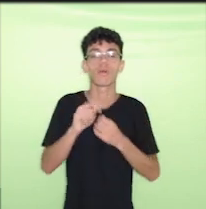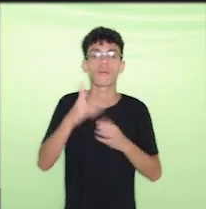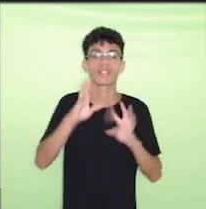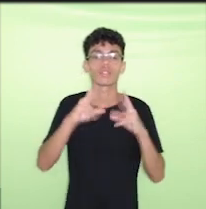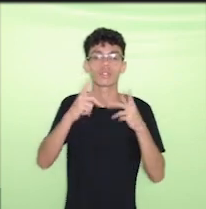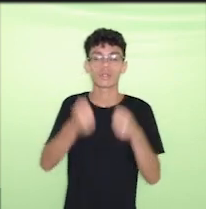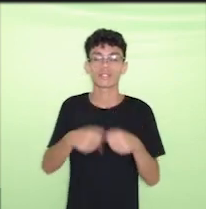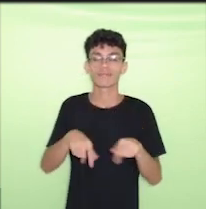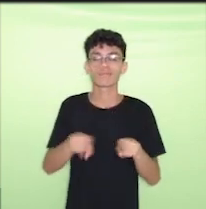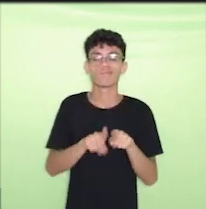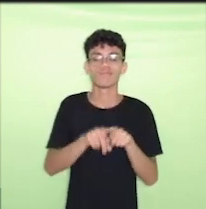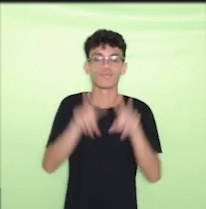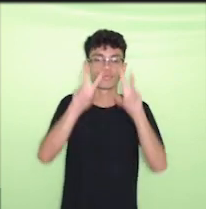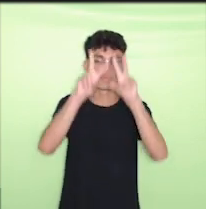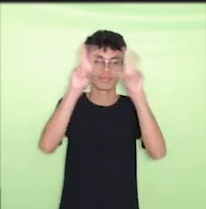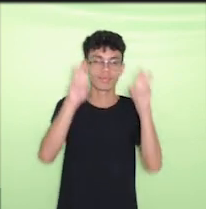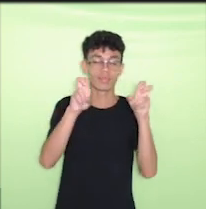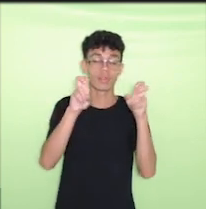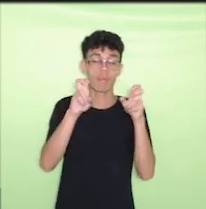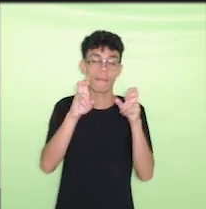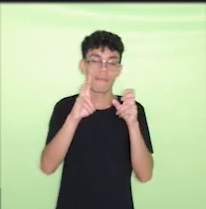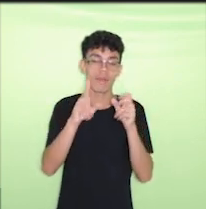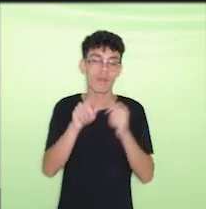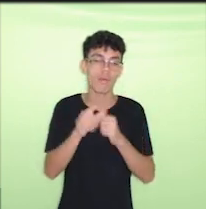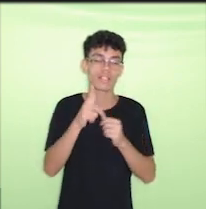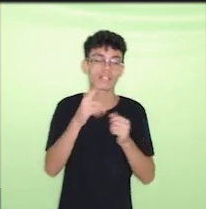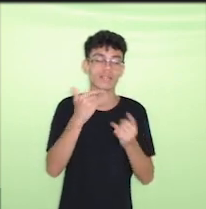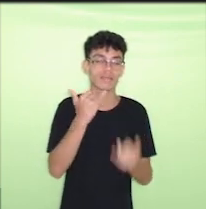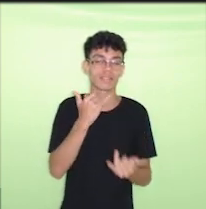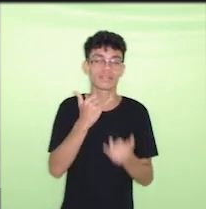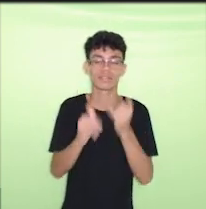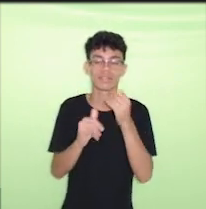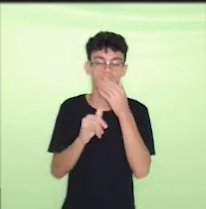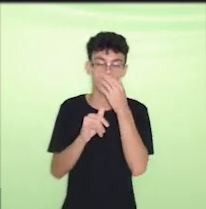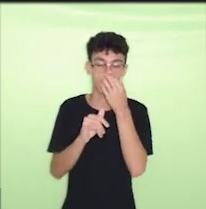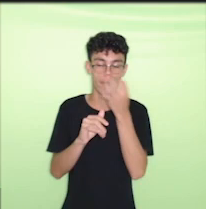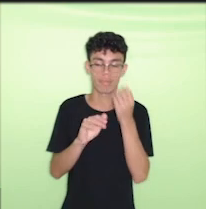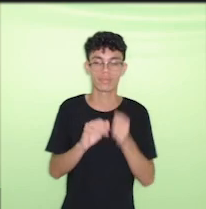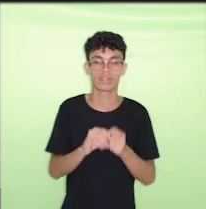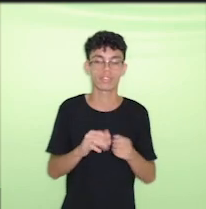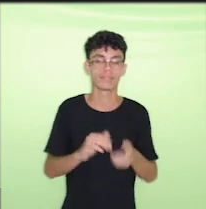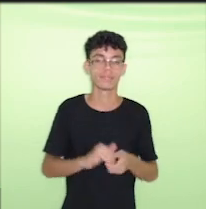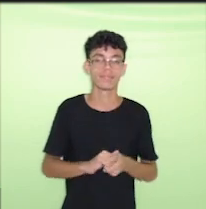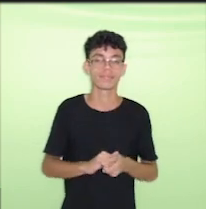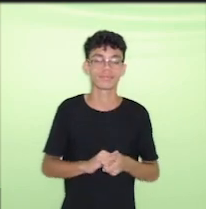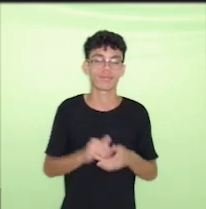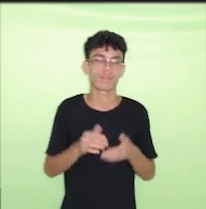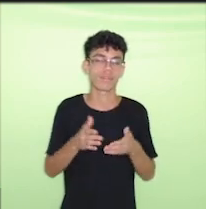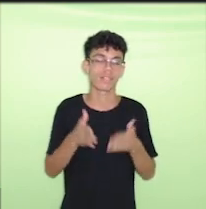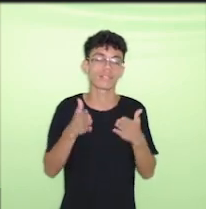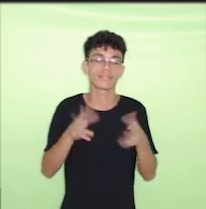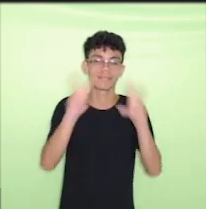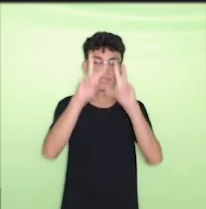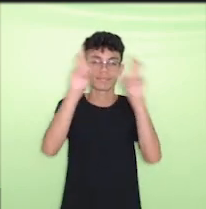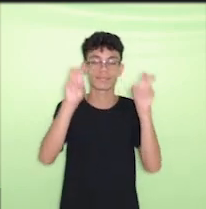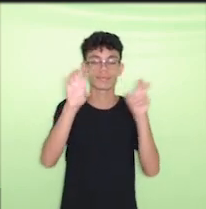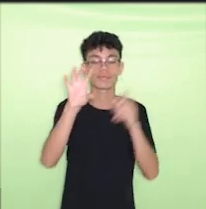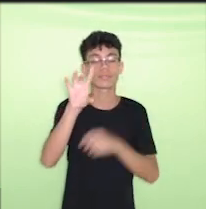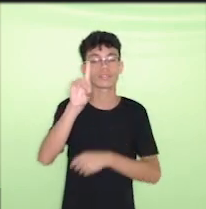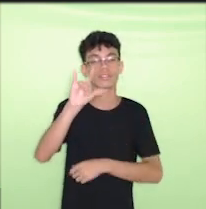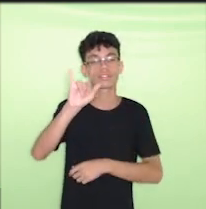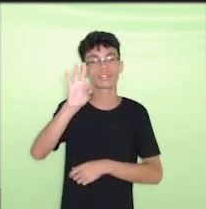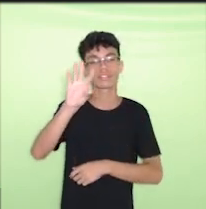todas têm o mesmo tema, né? Que é esse tema que, como a Lavínia falou, dialoga muito com a época, né? Da ditadura